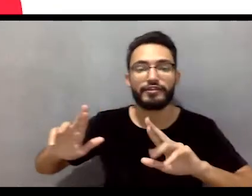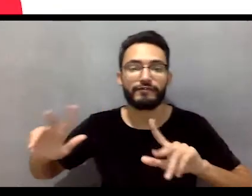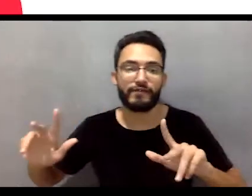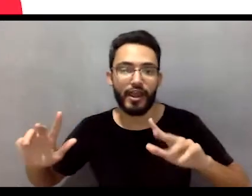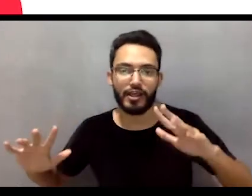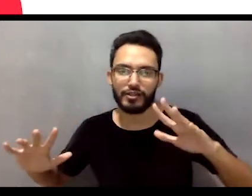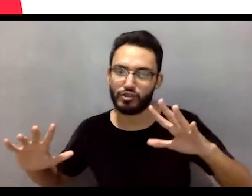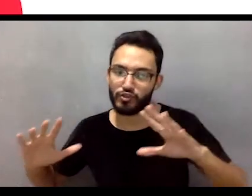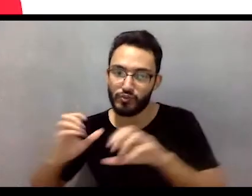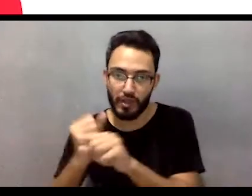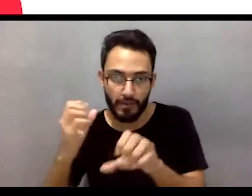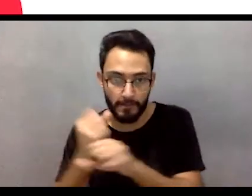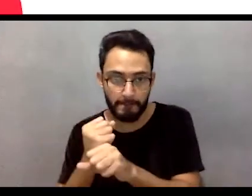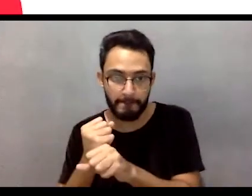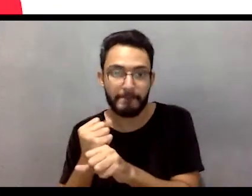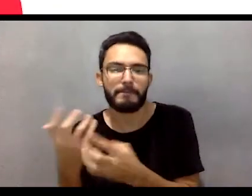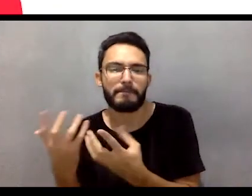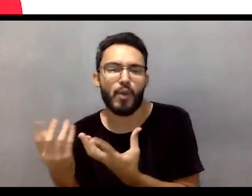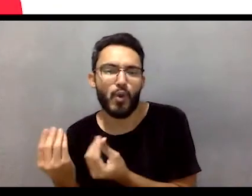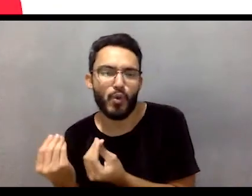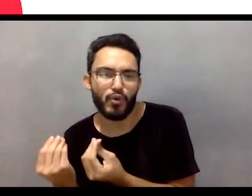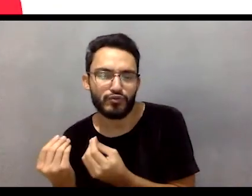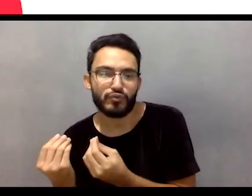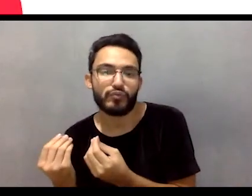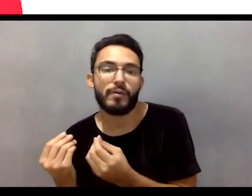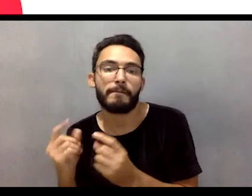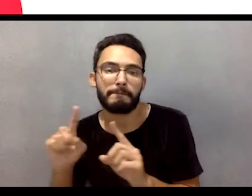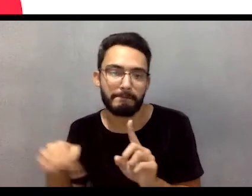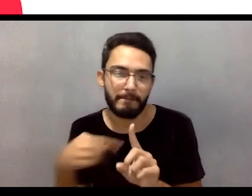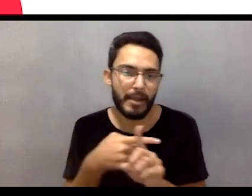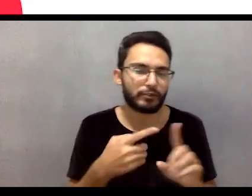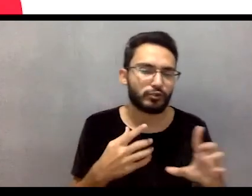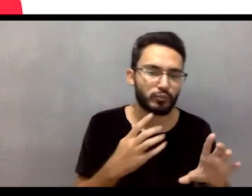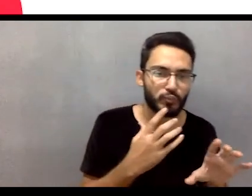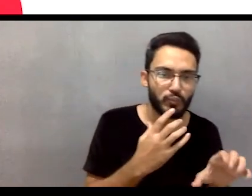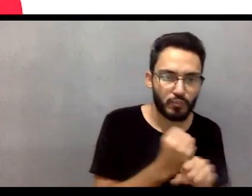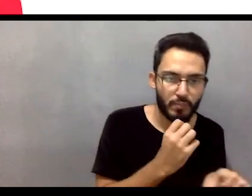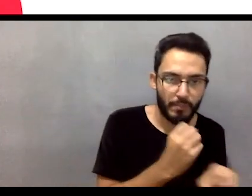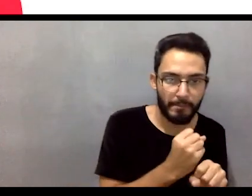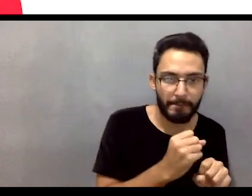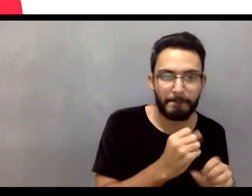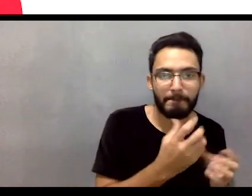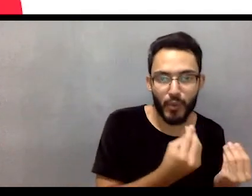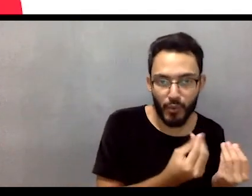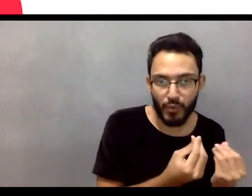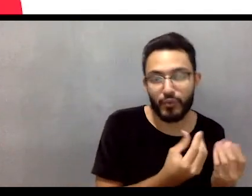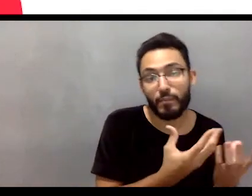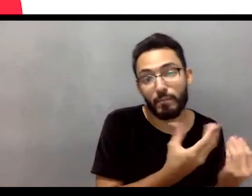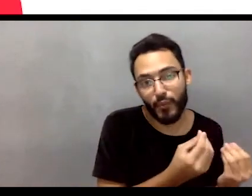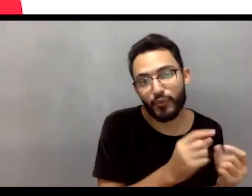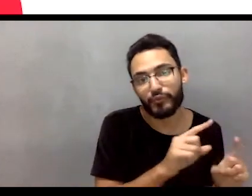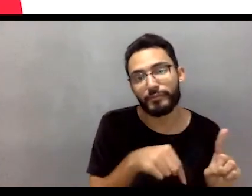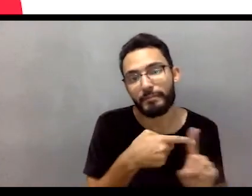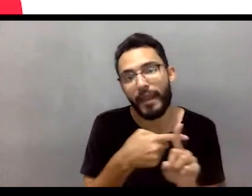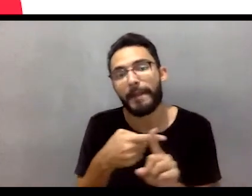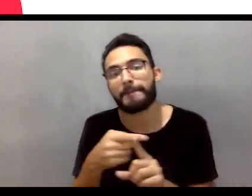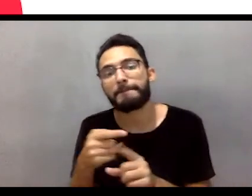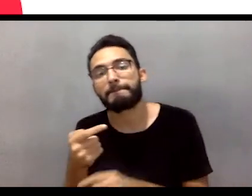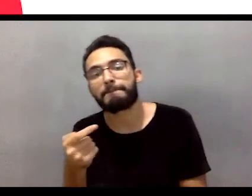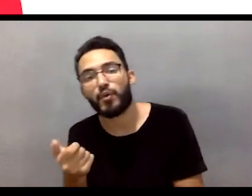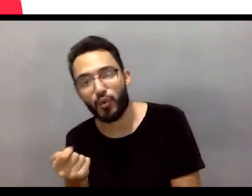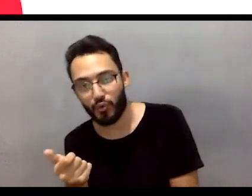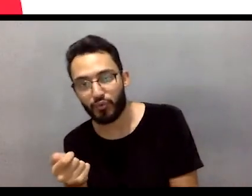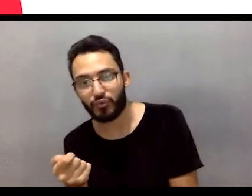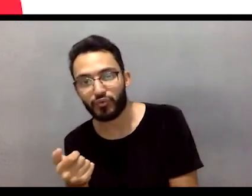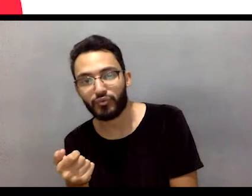vai somar com o muito vezes muito, vai somar com o muito vezes pouco, vai somar